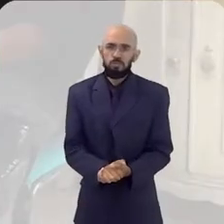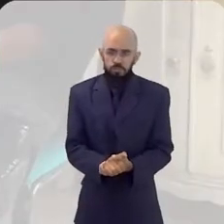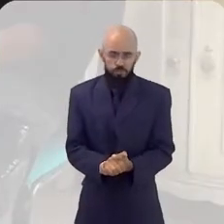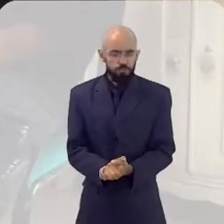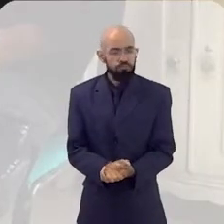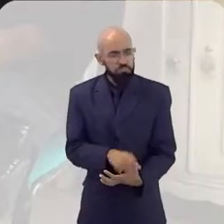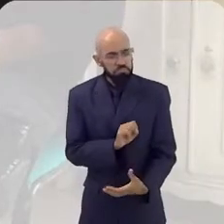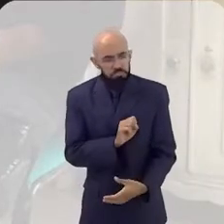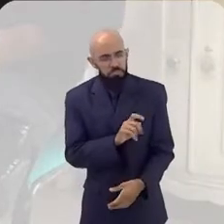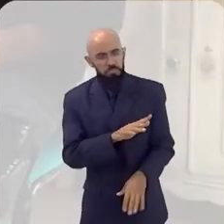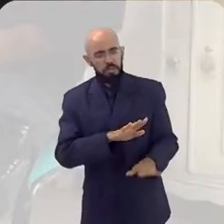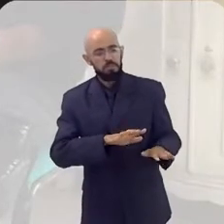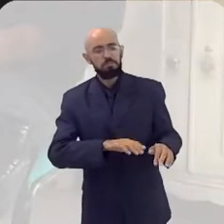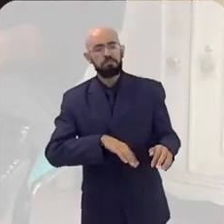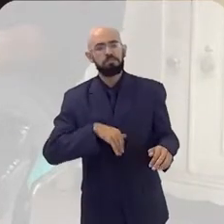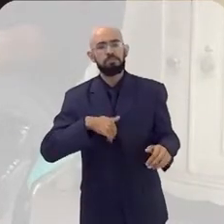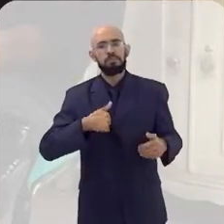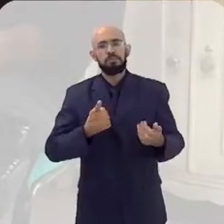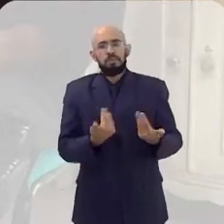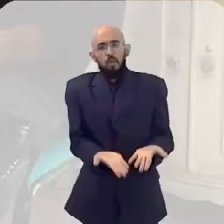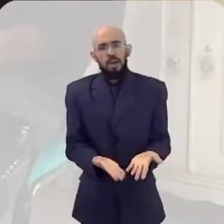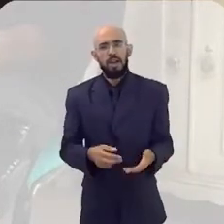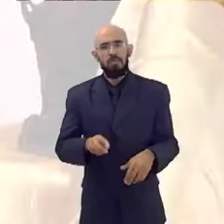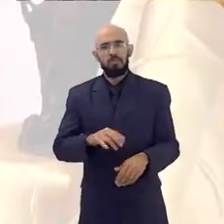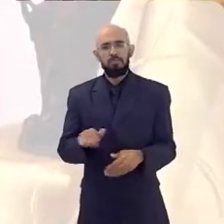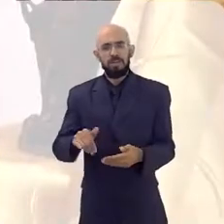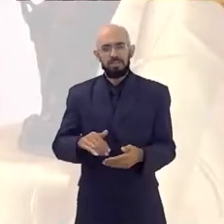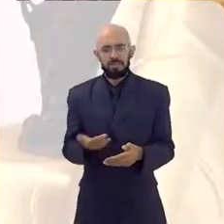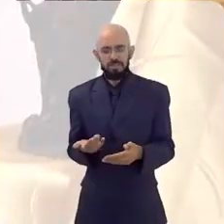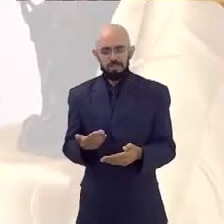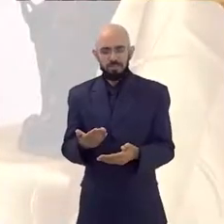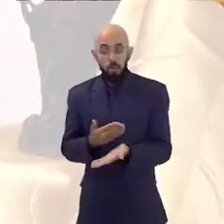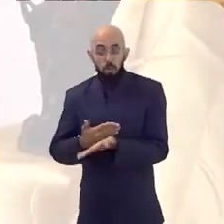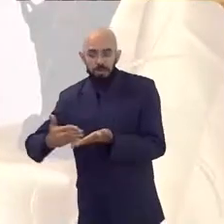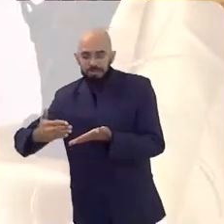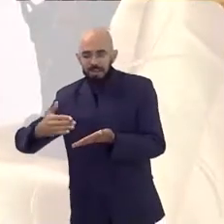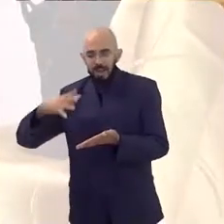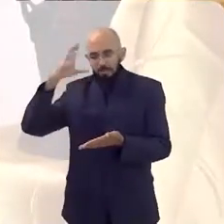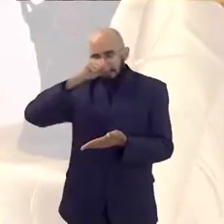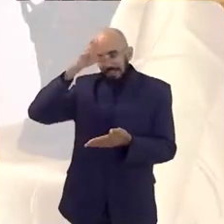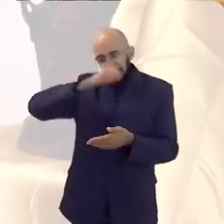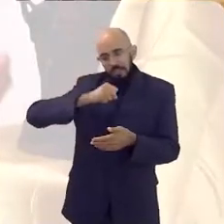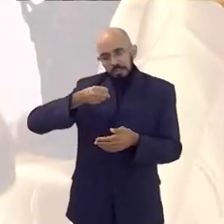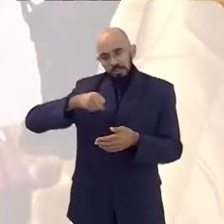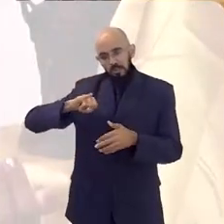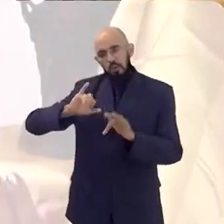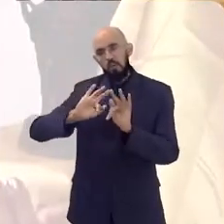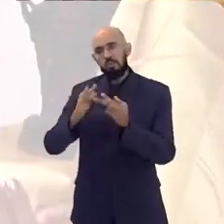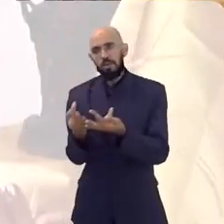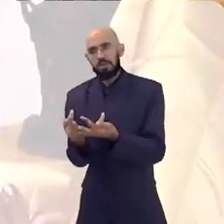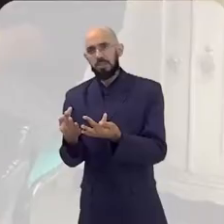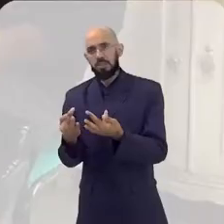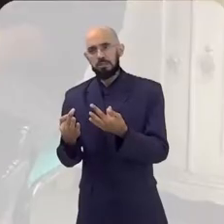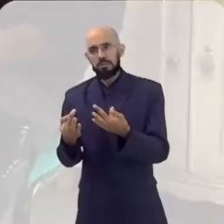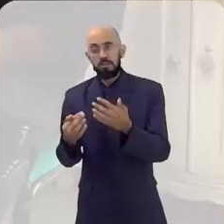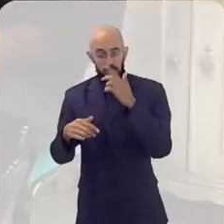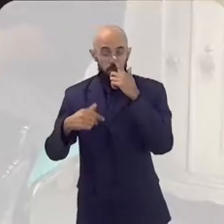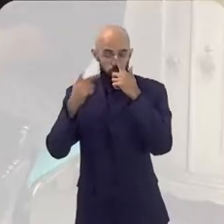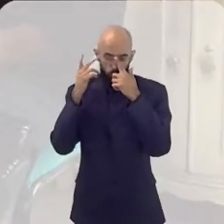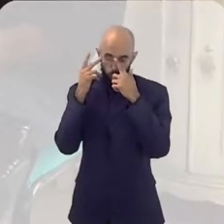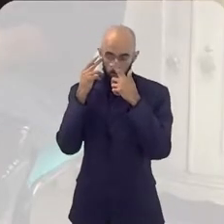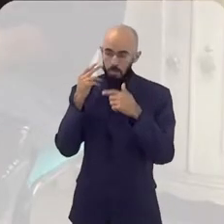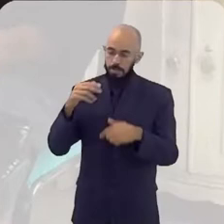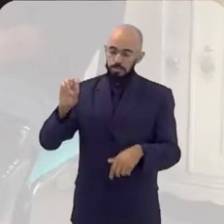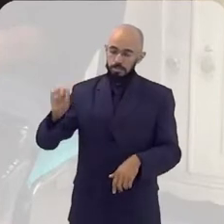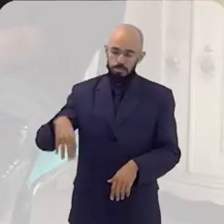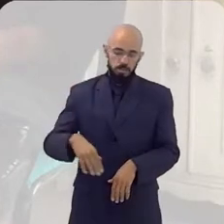Certo. Então, ela só vai ser iniciada enquanto criança se for uma coisa familiar.